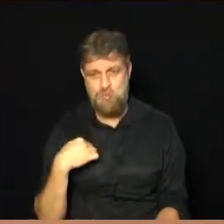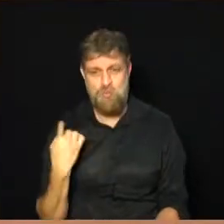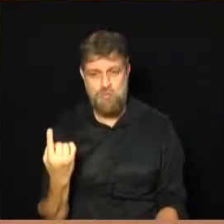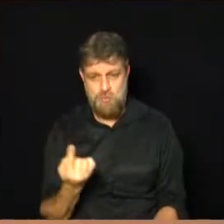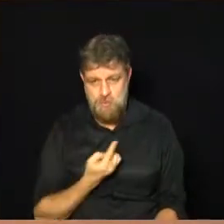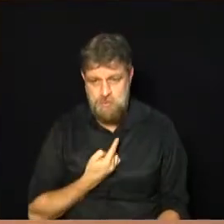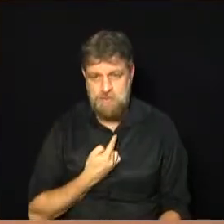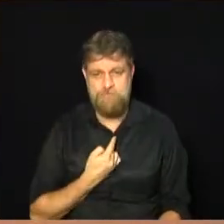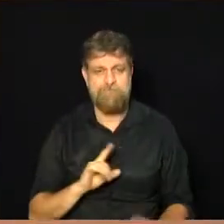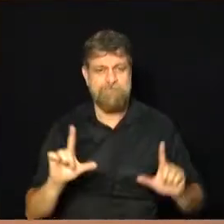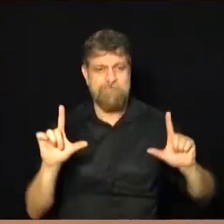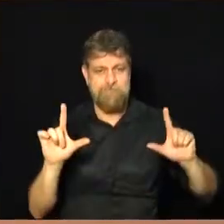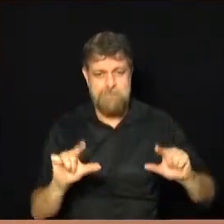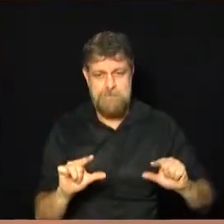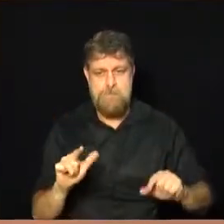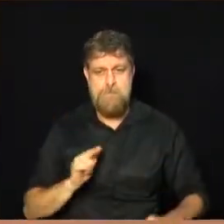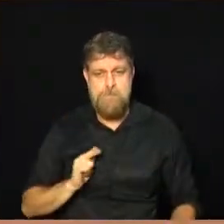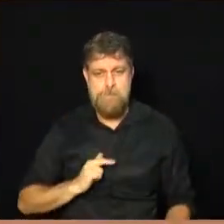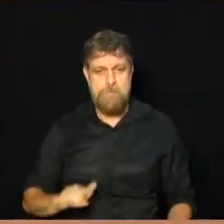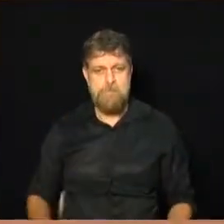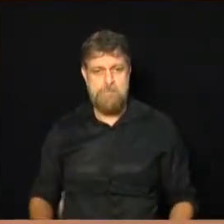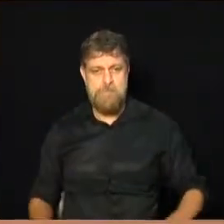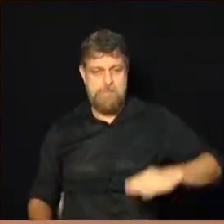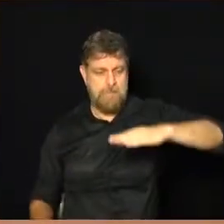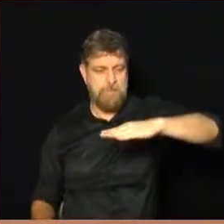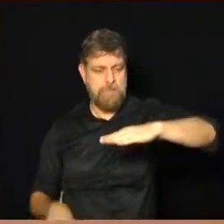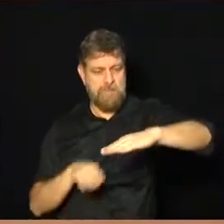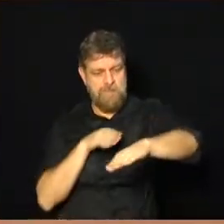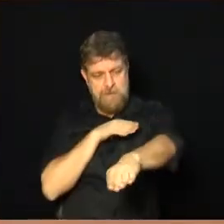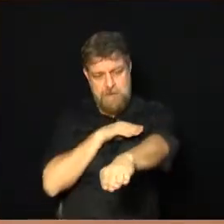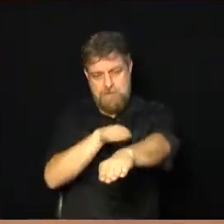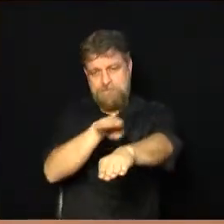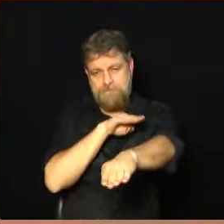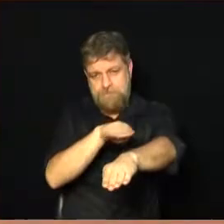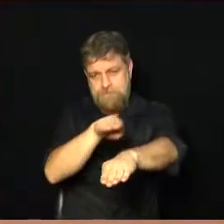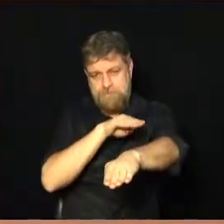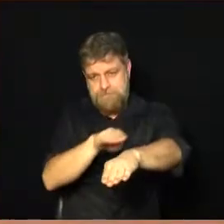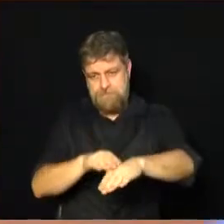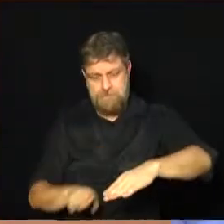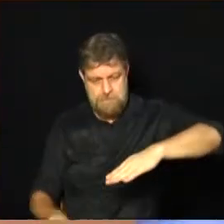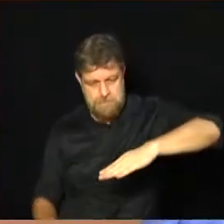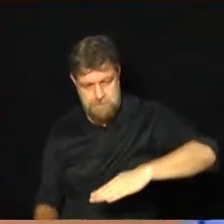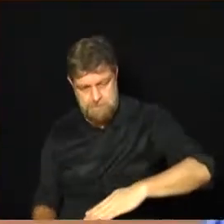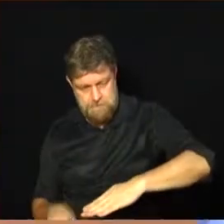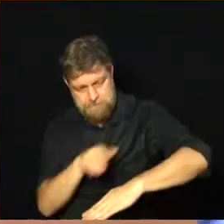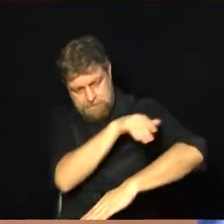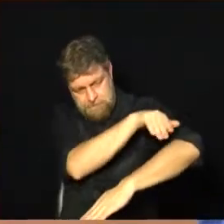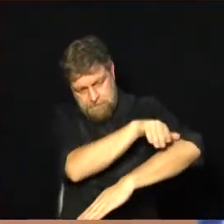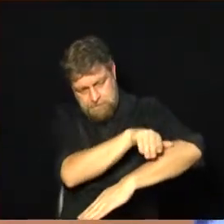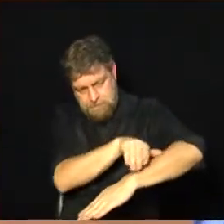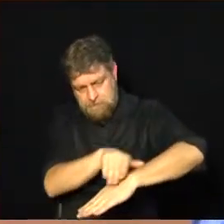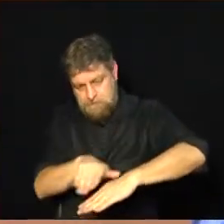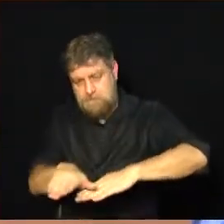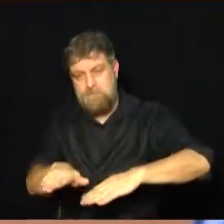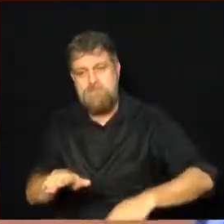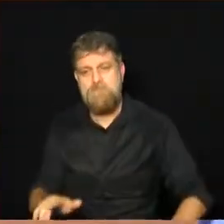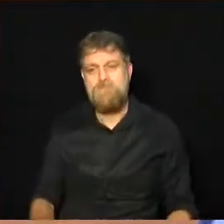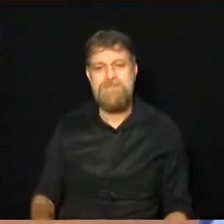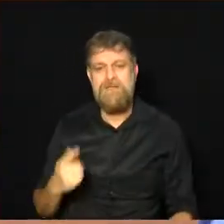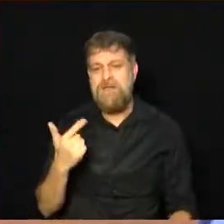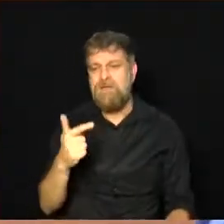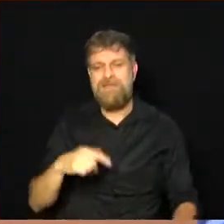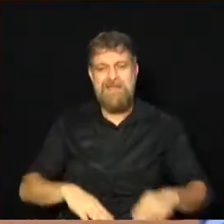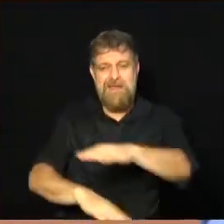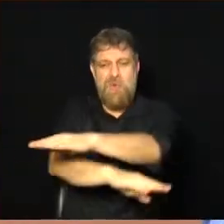que criamos viadutos, né? Ou esses abaixamentos da via pública, como ali no caso do Enxuto, para